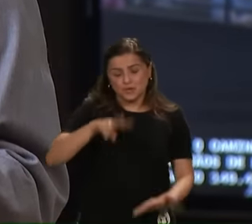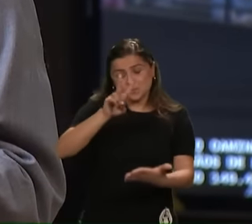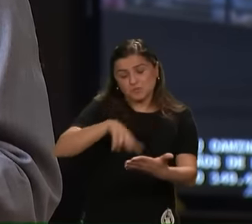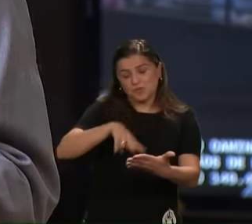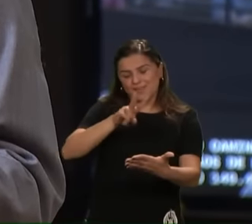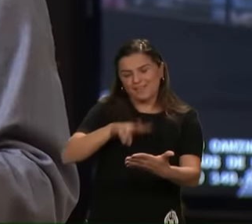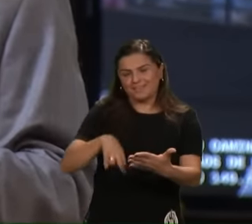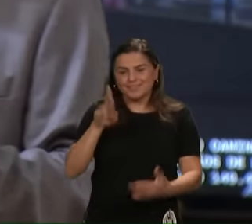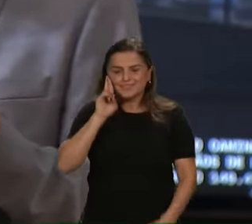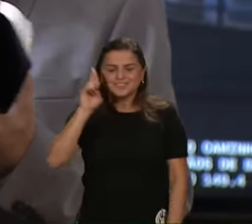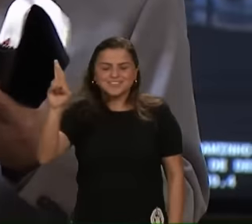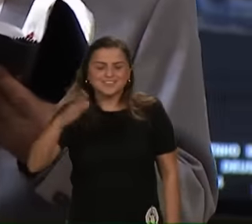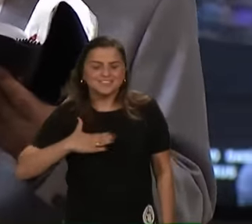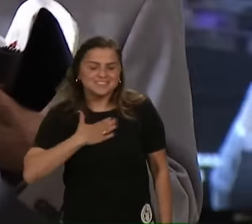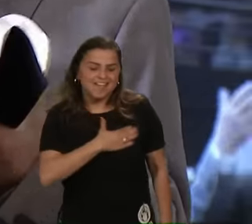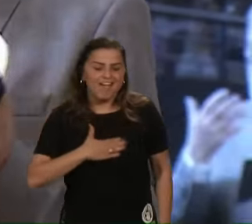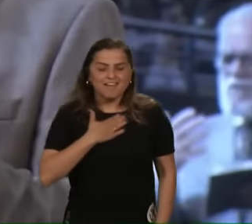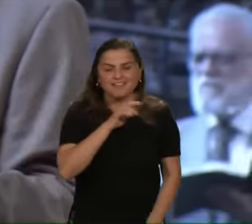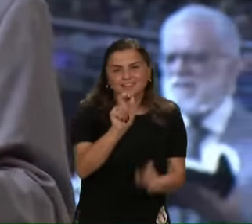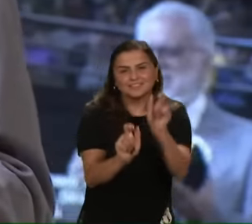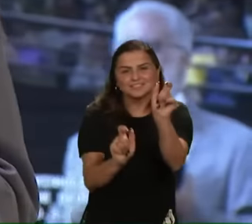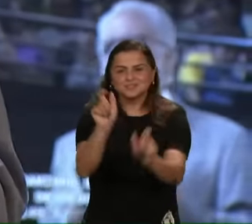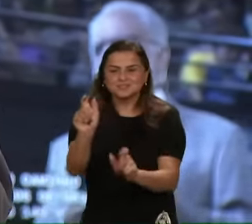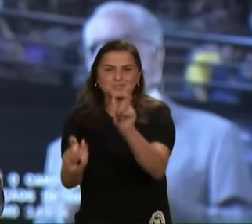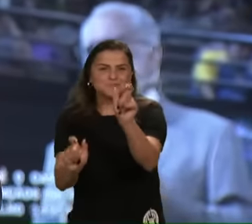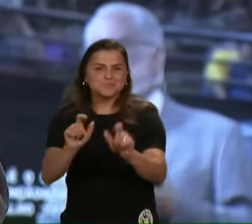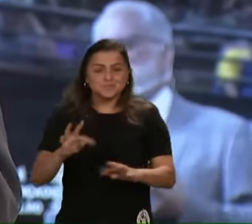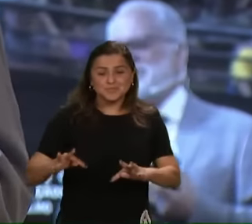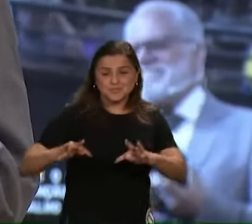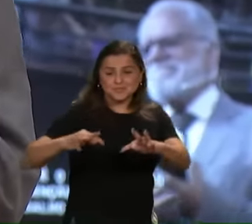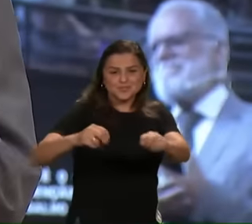seu povo, e de salvação